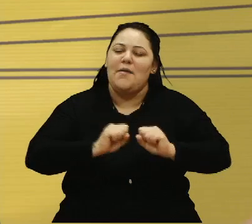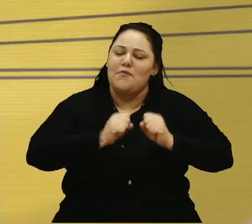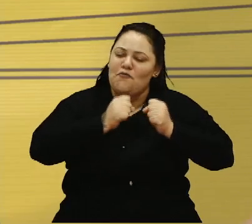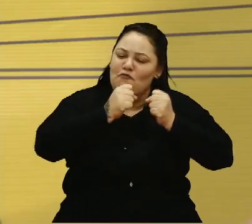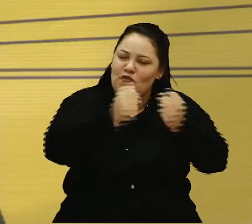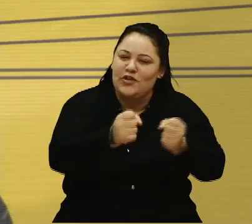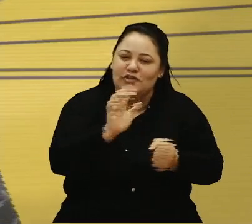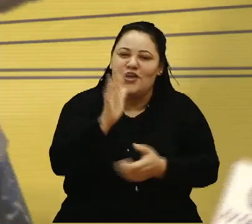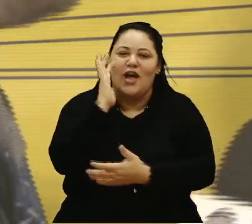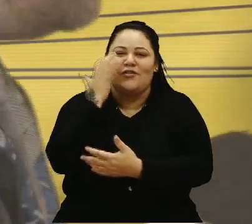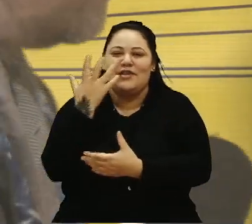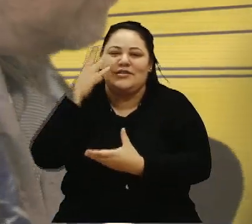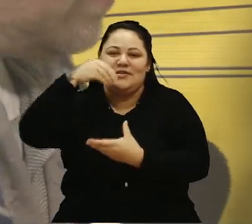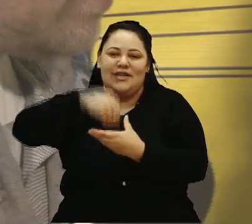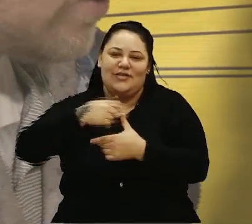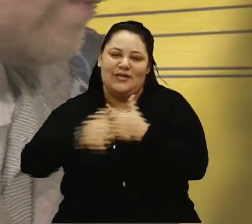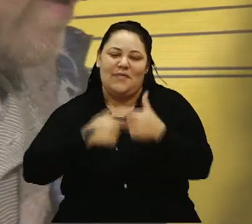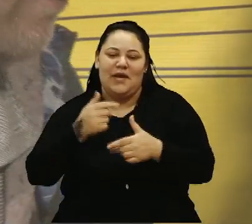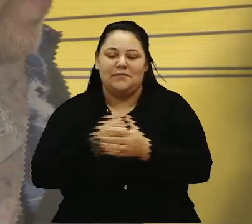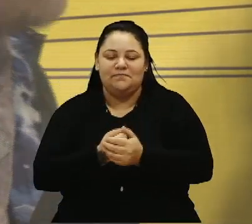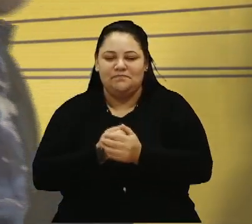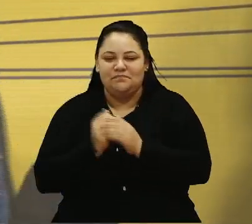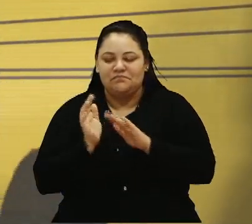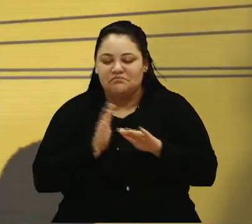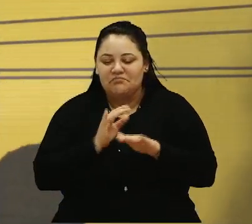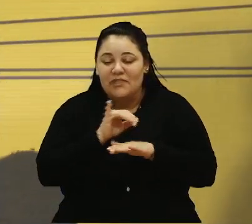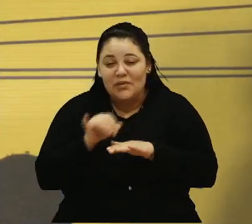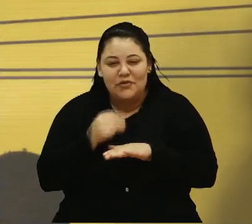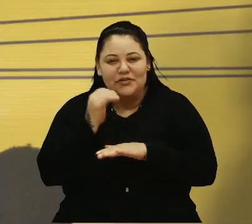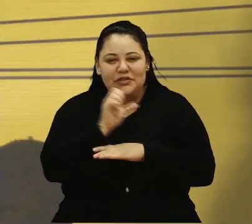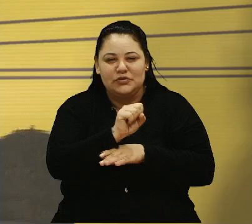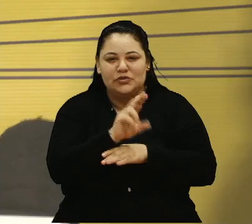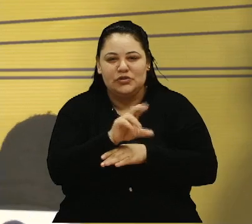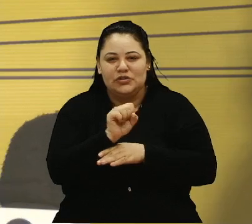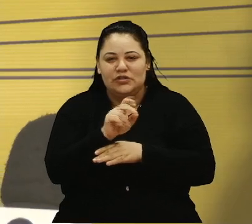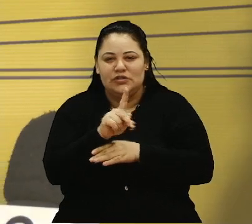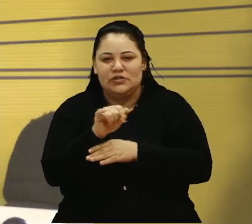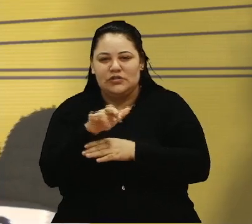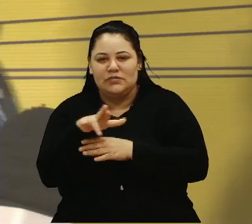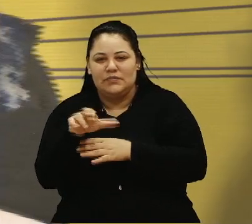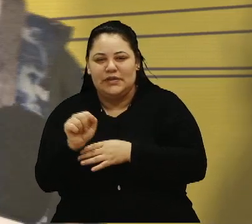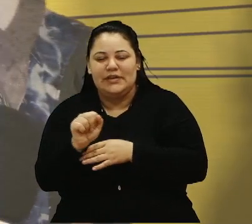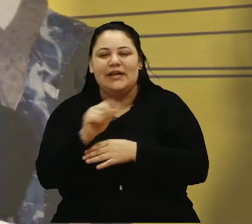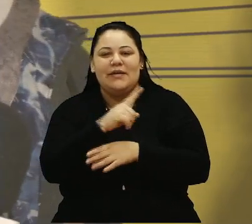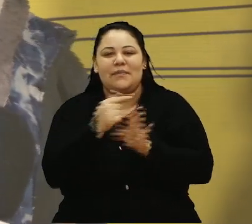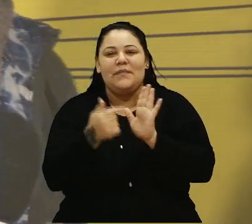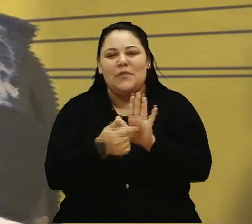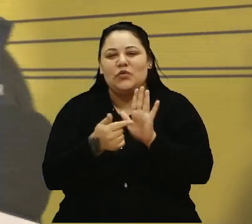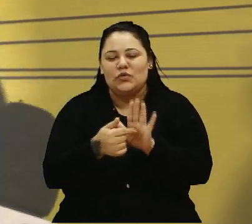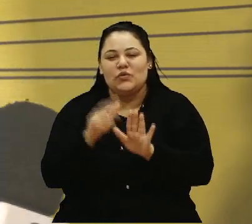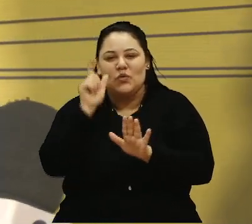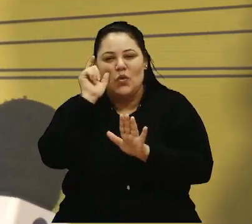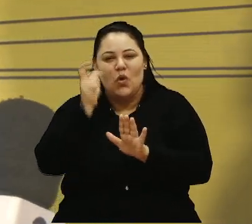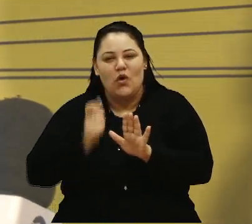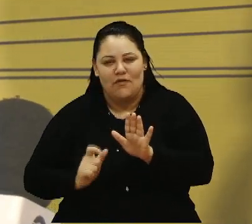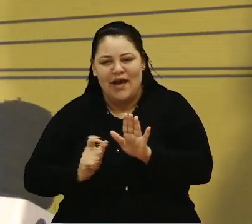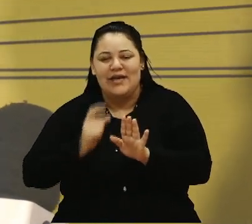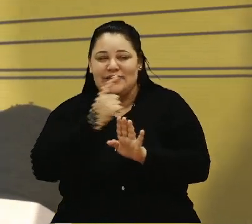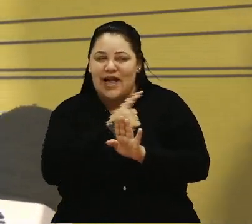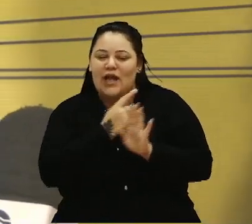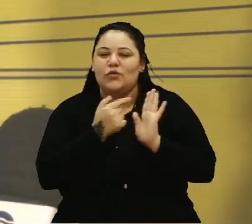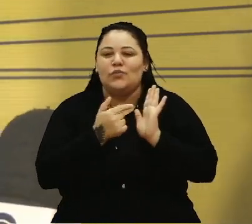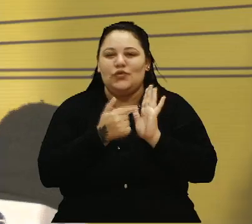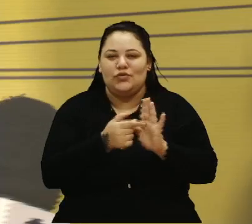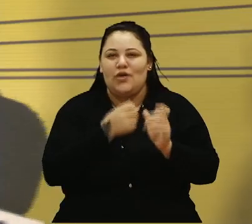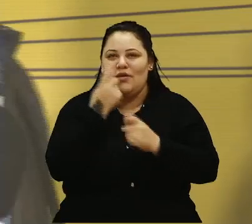nossos serviços. Aproveitando que o Suspira foi até o Centro de Cultura Dr. Henrique Ordovaz, a senhora apresentou algumas imagens